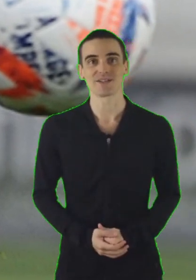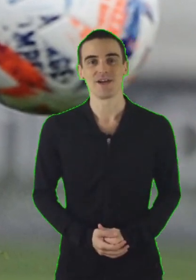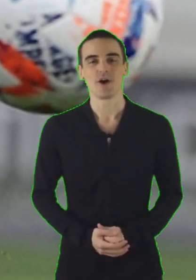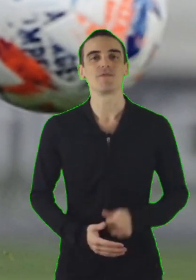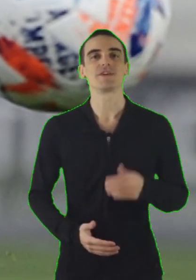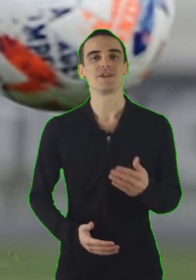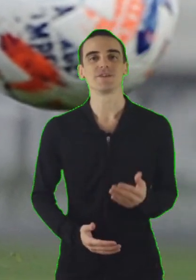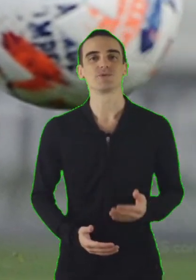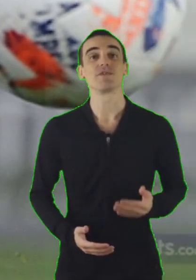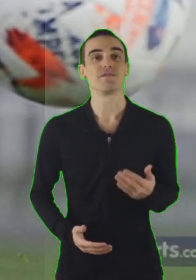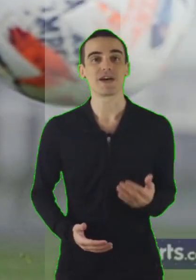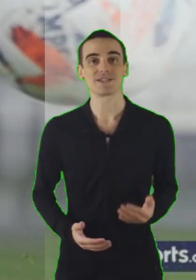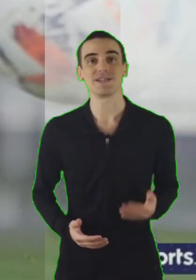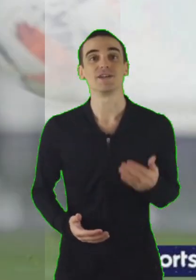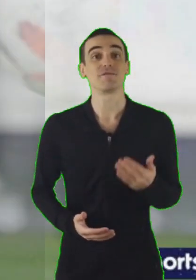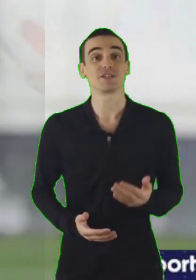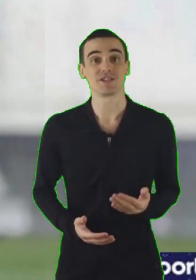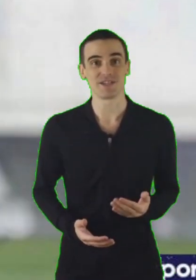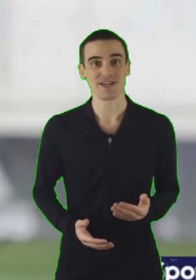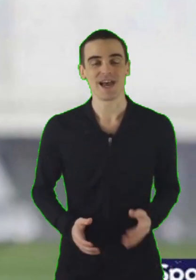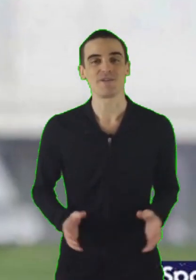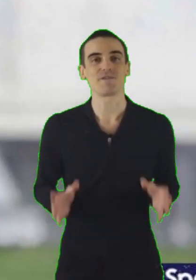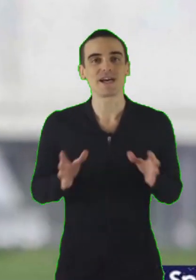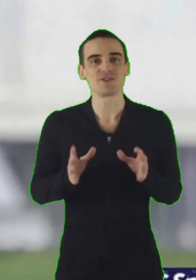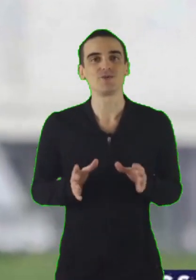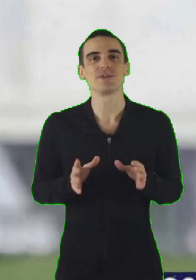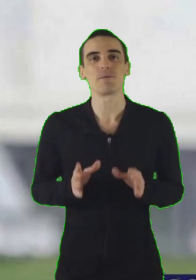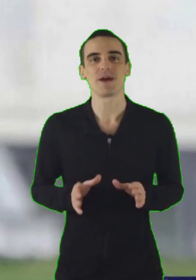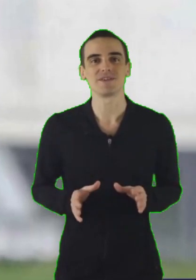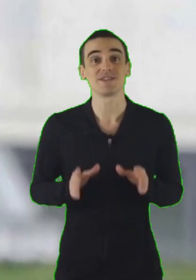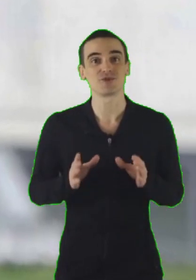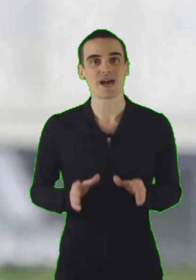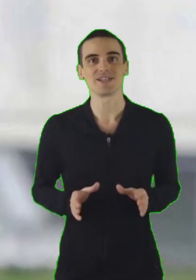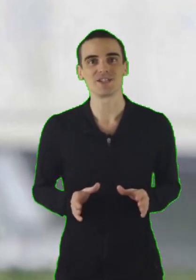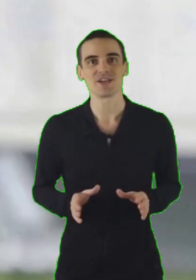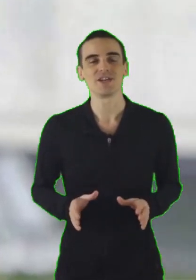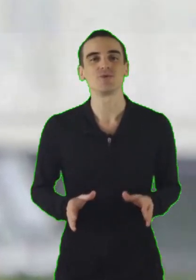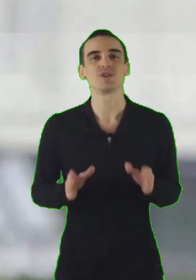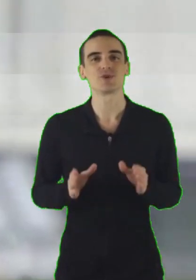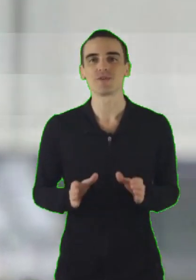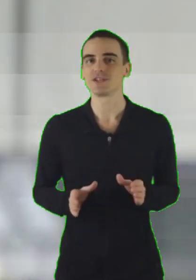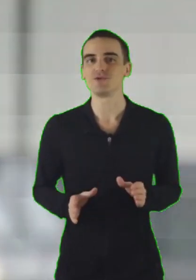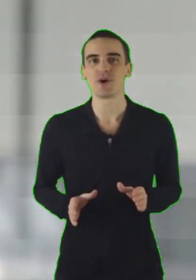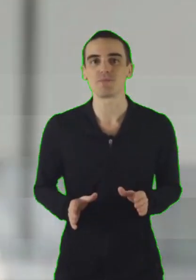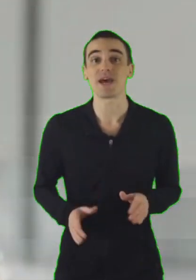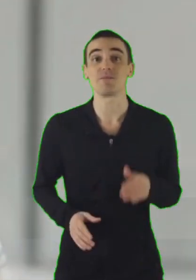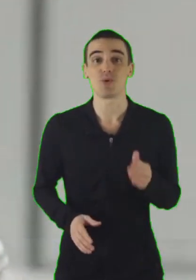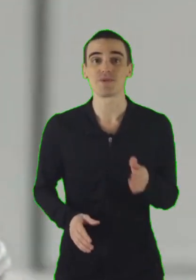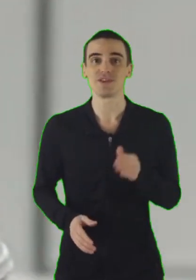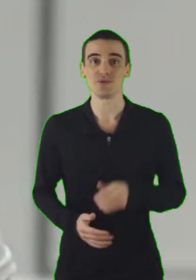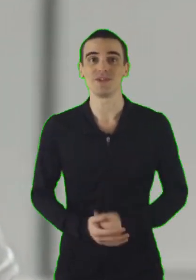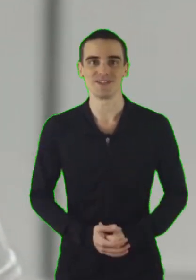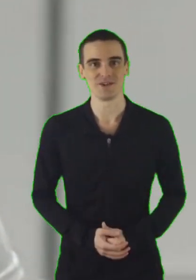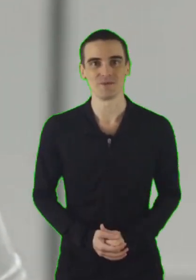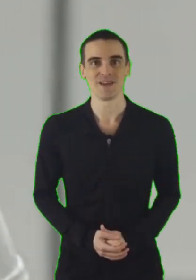talentoso meia do River Plate, Tomás Castro Ponce. Com uma visão estratégica para fortalecer a equipe celeste, Ronaldo busca reforçar o elenco